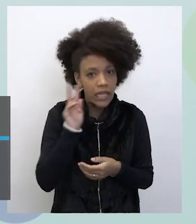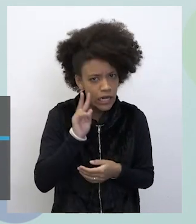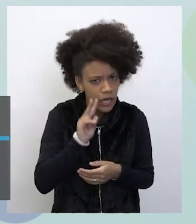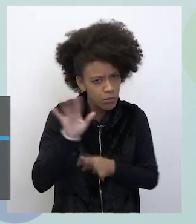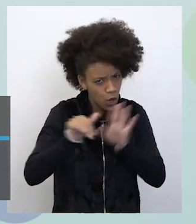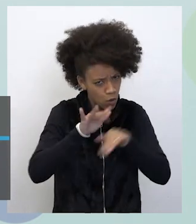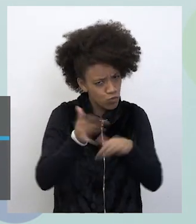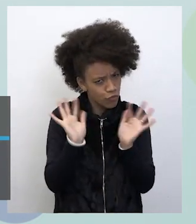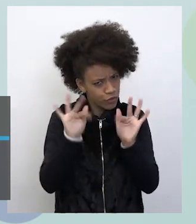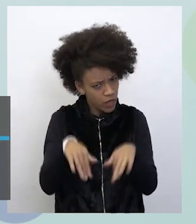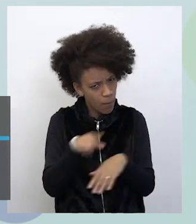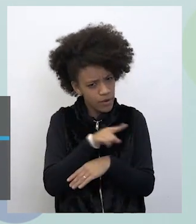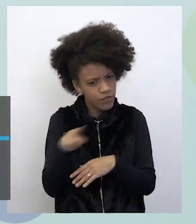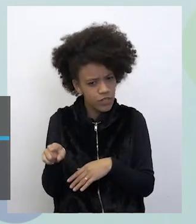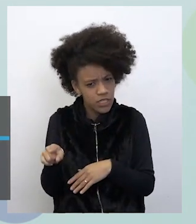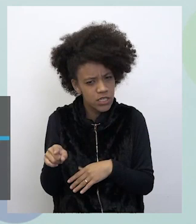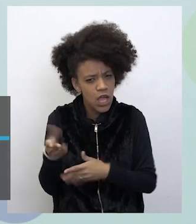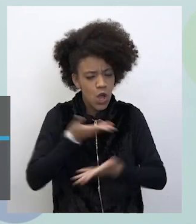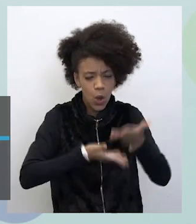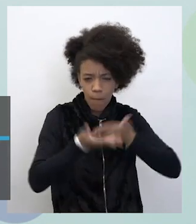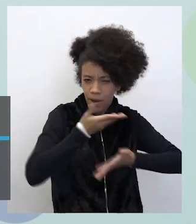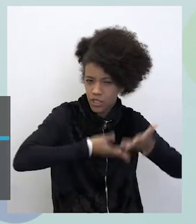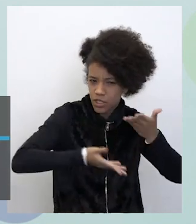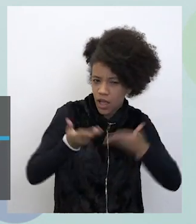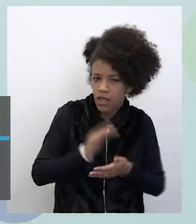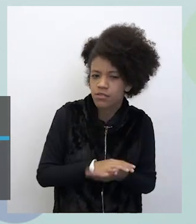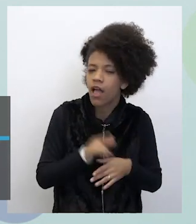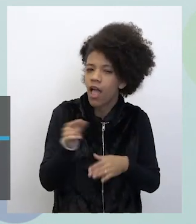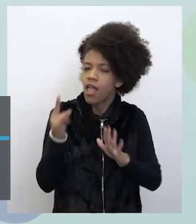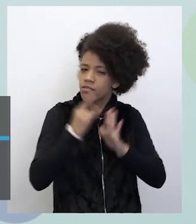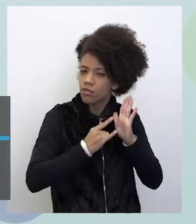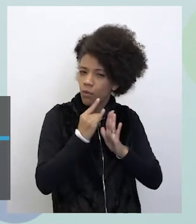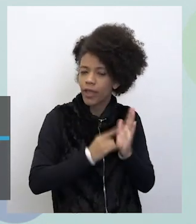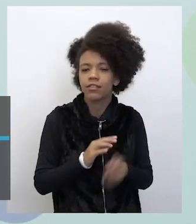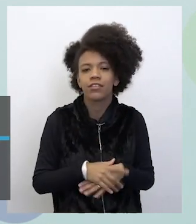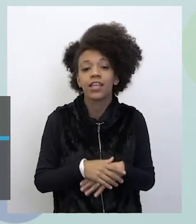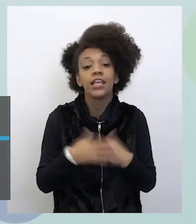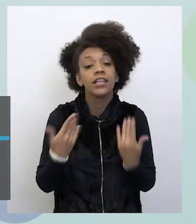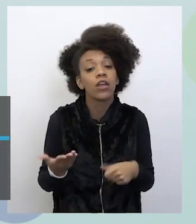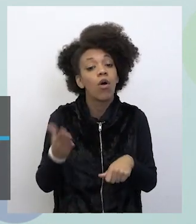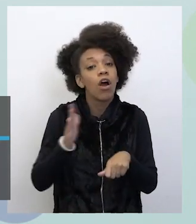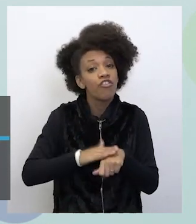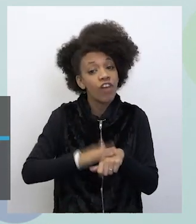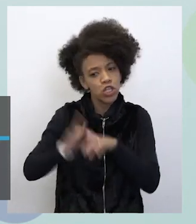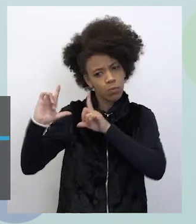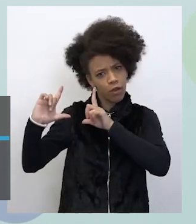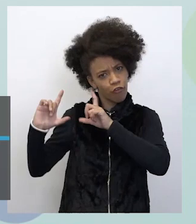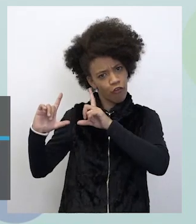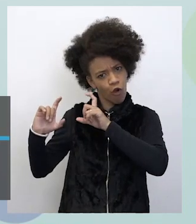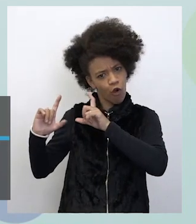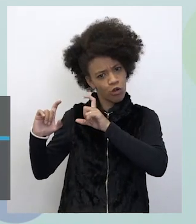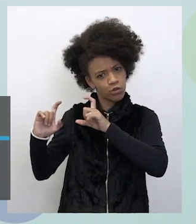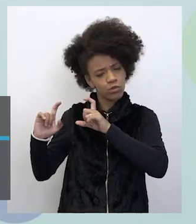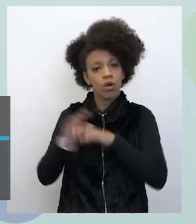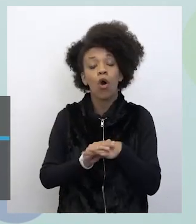convite no final para que vocês compartilhassem essas rubricas? Então, faz uma foto Coloca